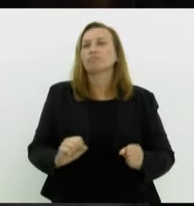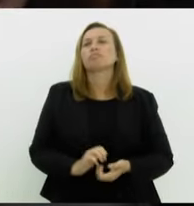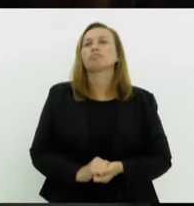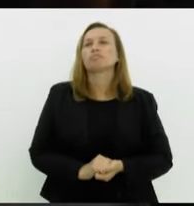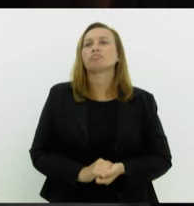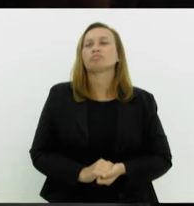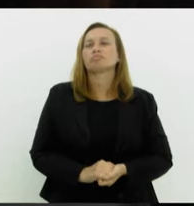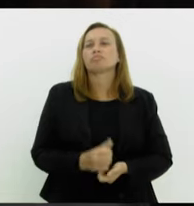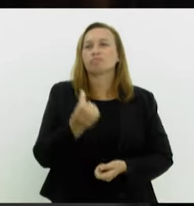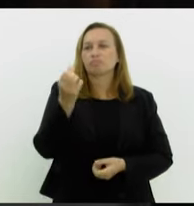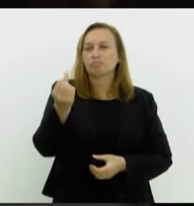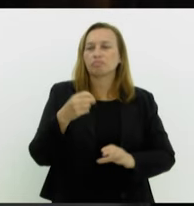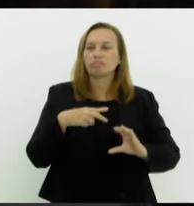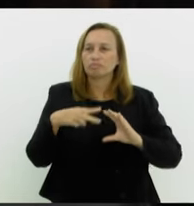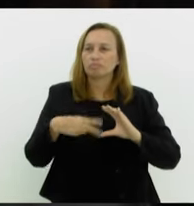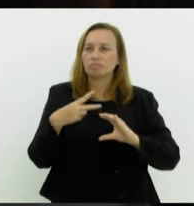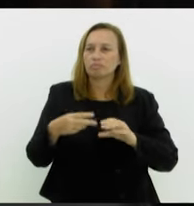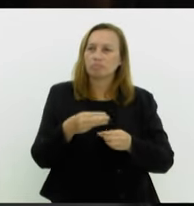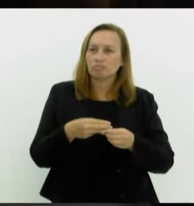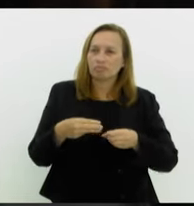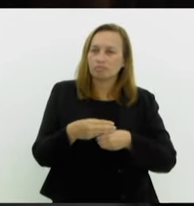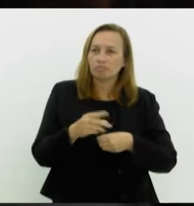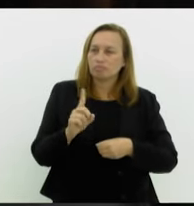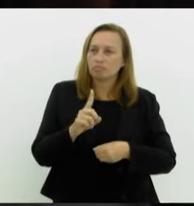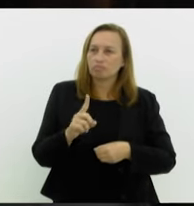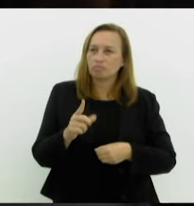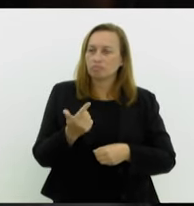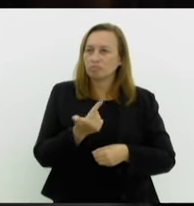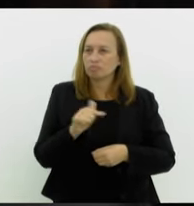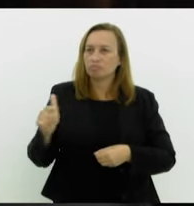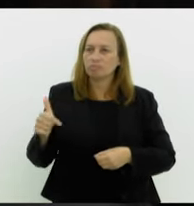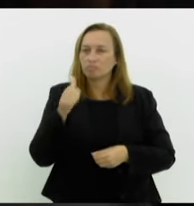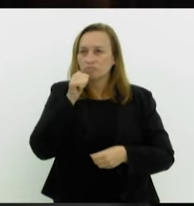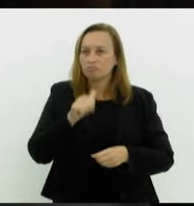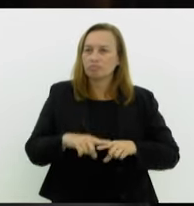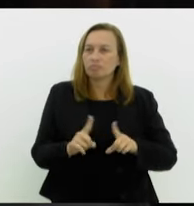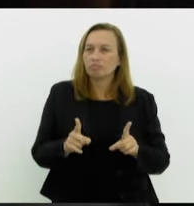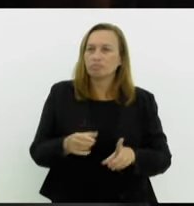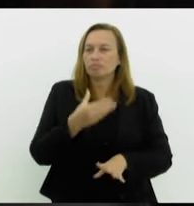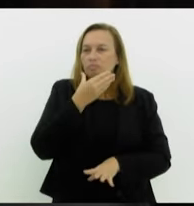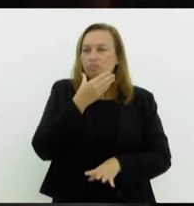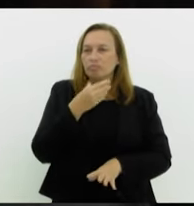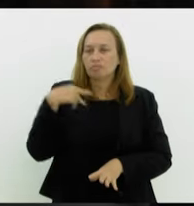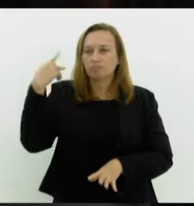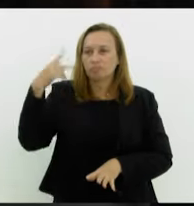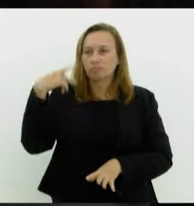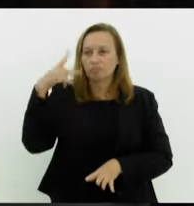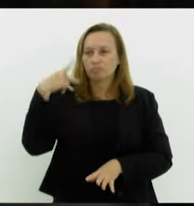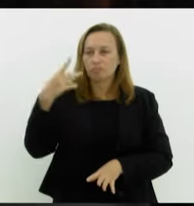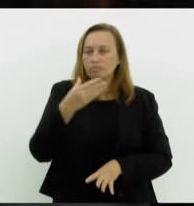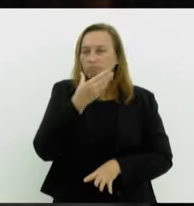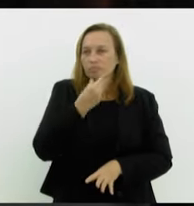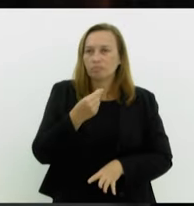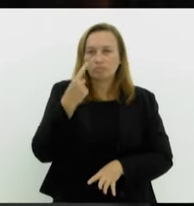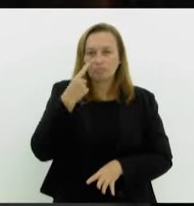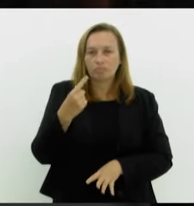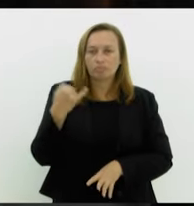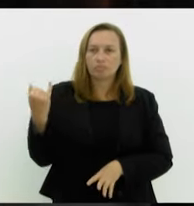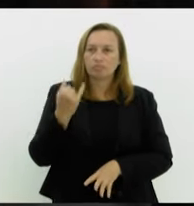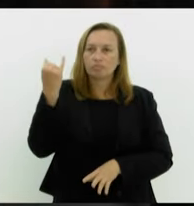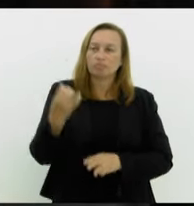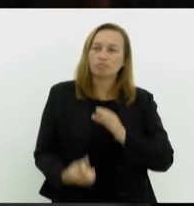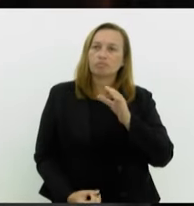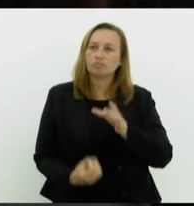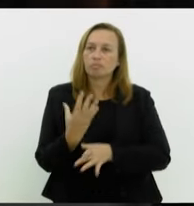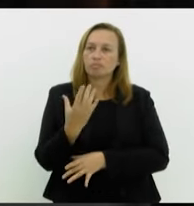temos seis câmaras municipais que não tem mulher mas que os vereadores vendo a importância criaram